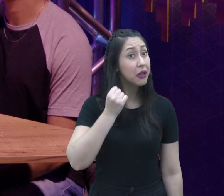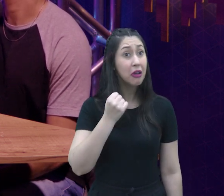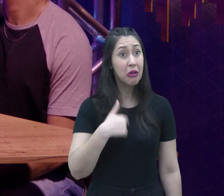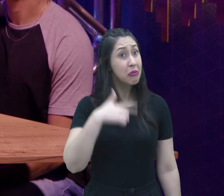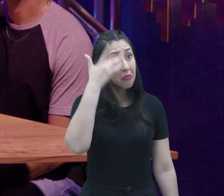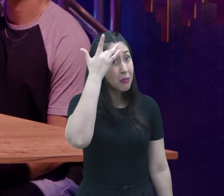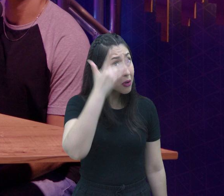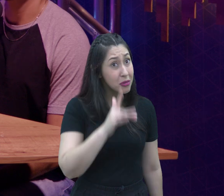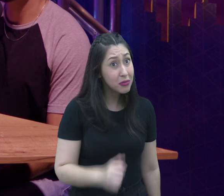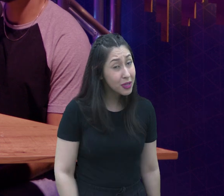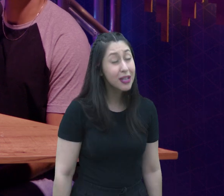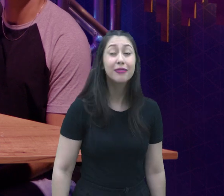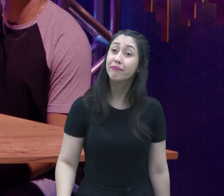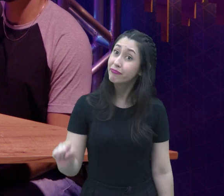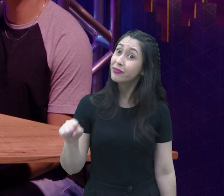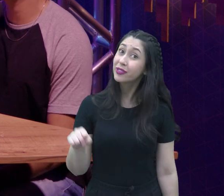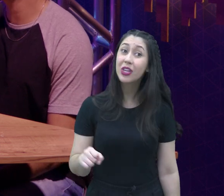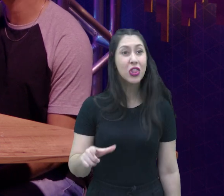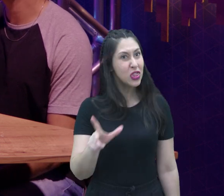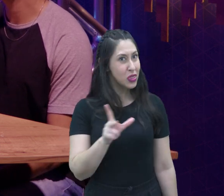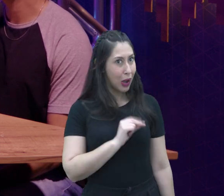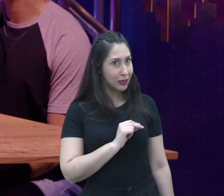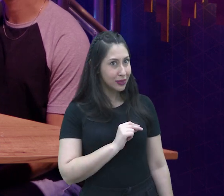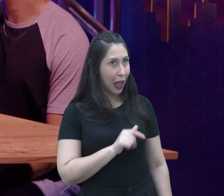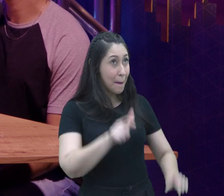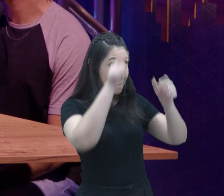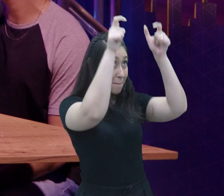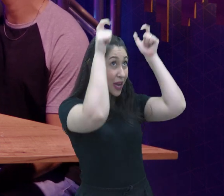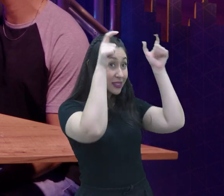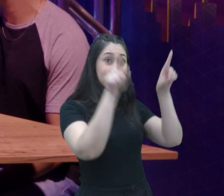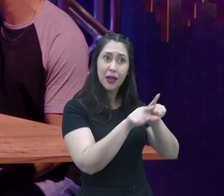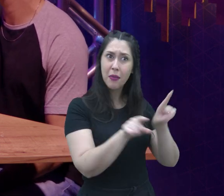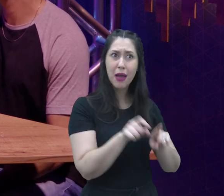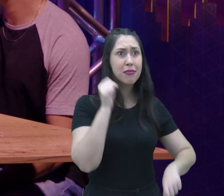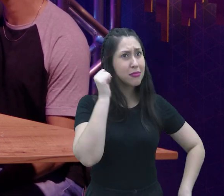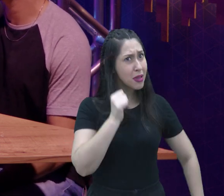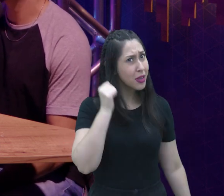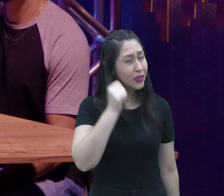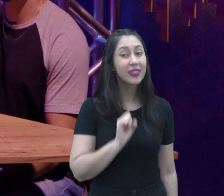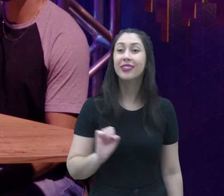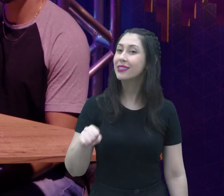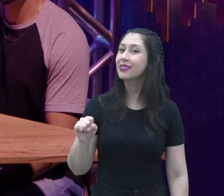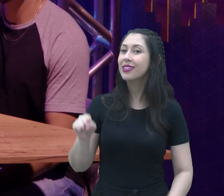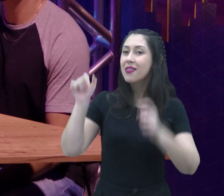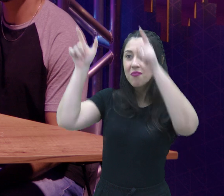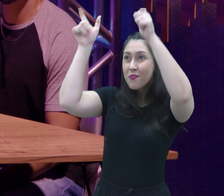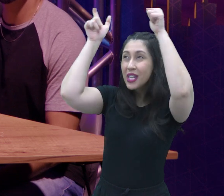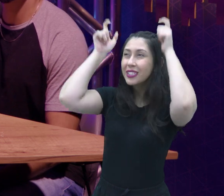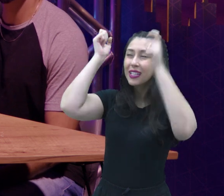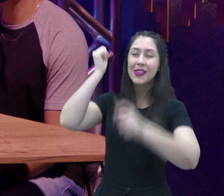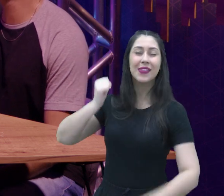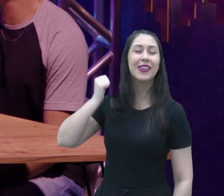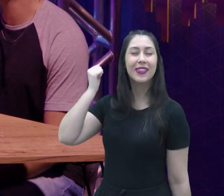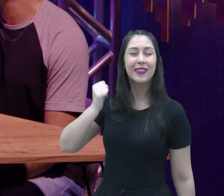senadora, então não sabia disso. Exatamente. Além de princesa, ela é senadora? Exatamente. Uma princesa senadora. Princesa de